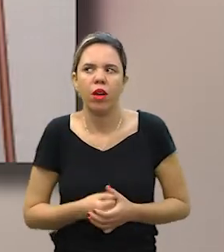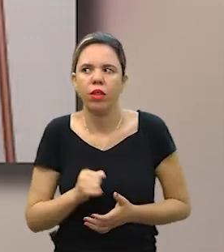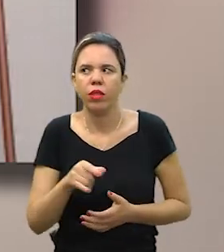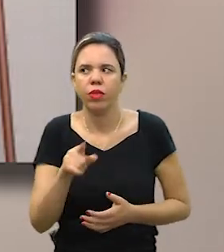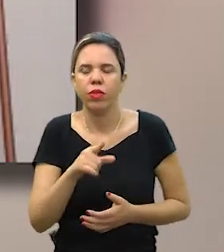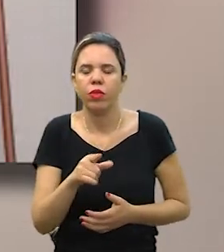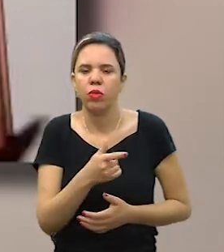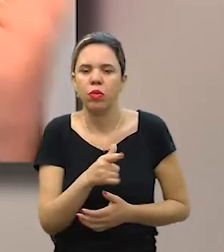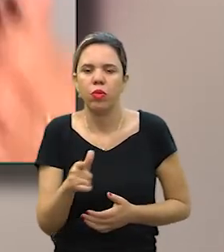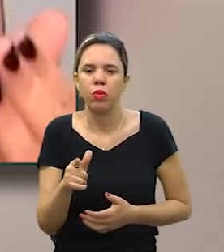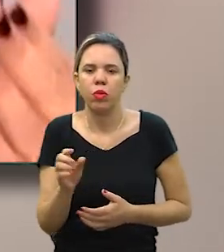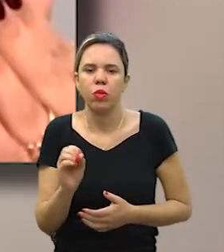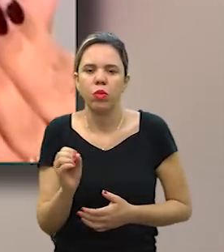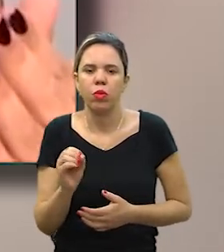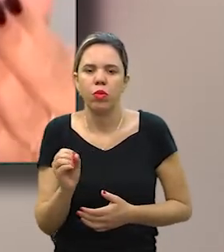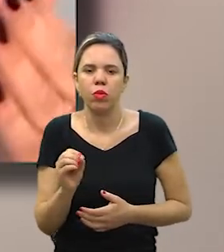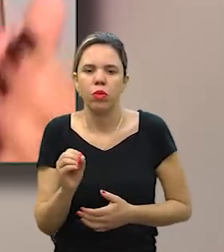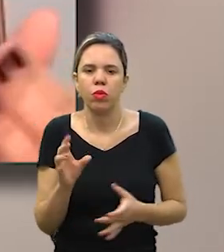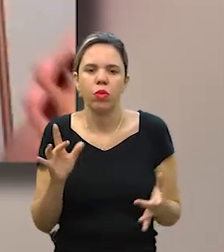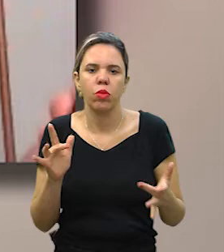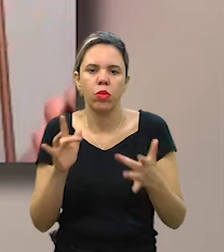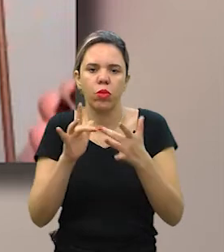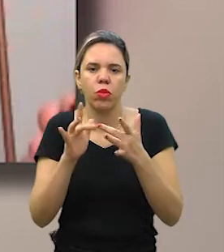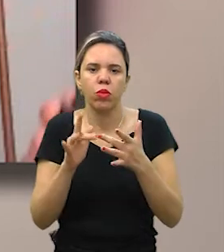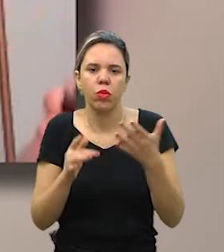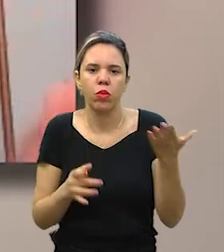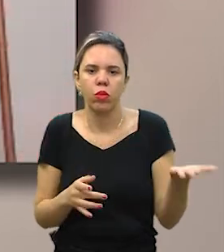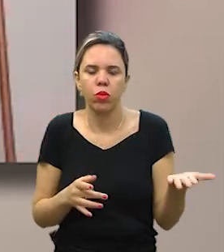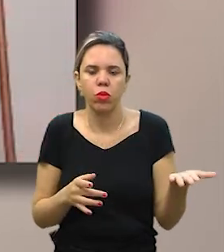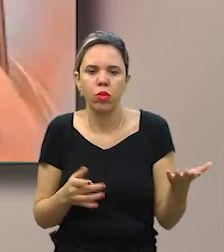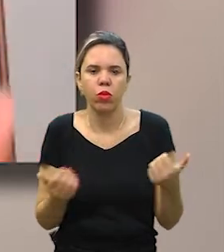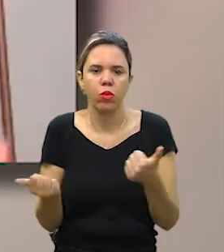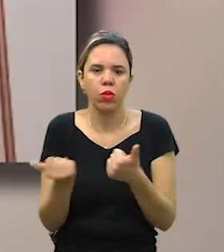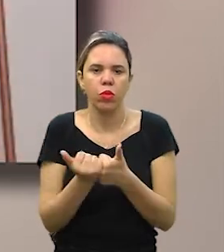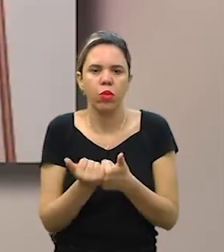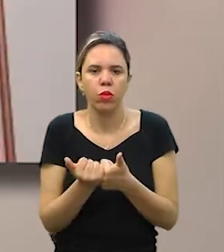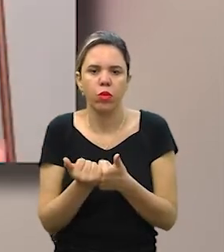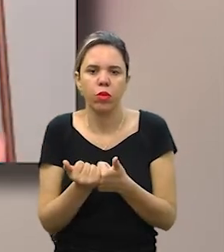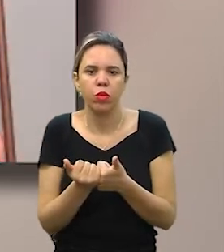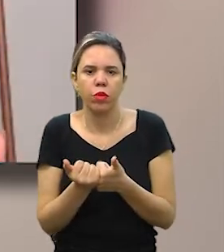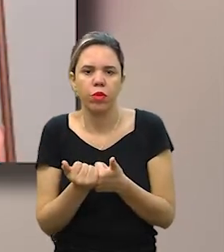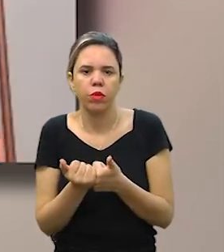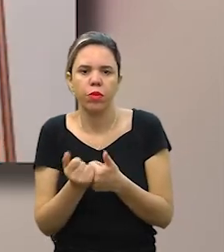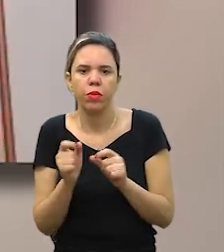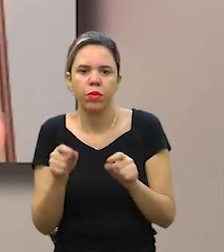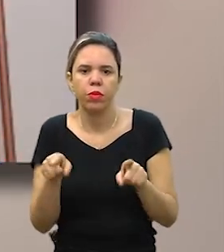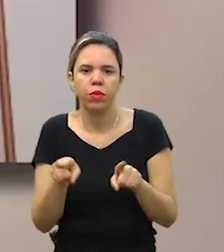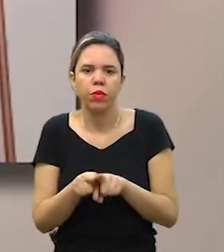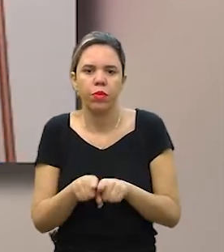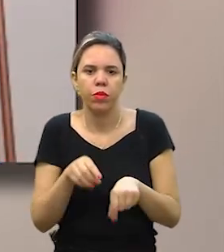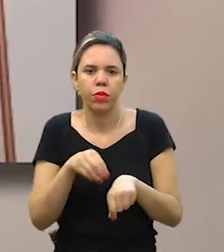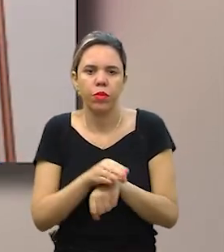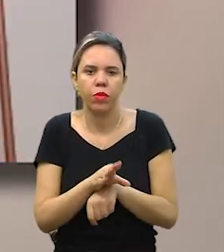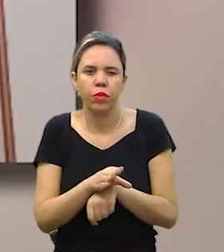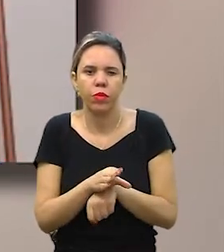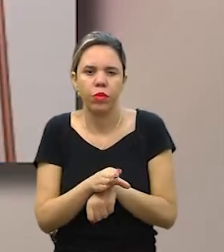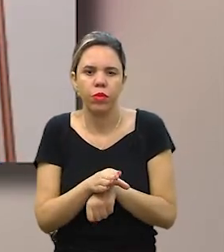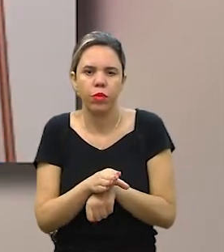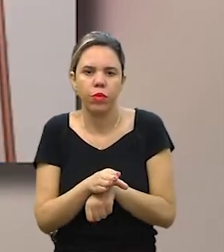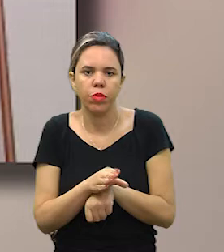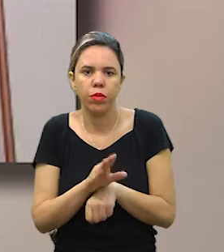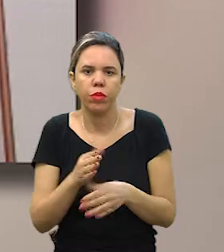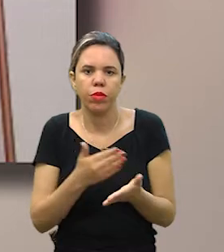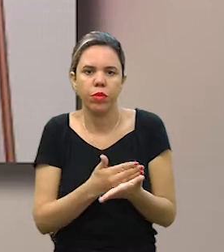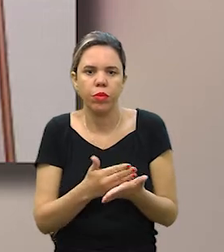E aí, se você não tem associado a isso uma suplementação, que também é indicada